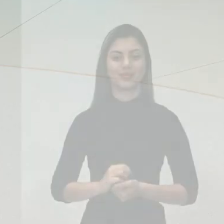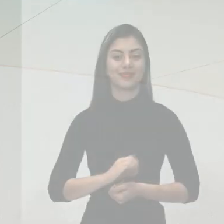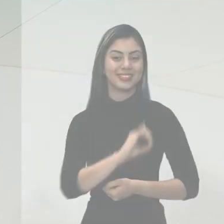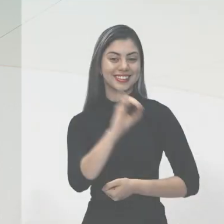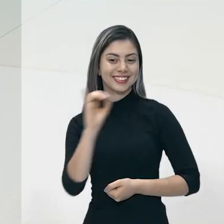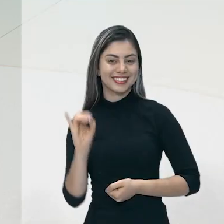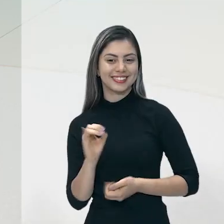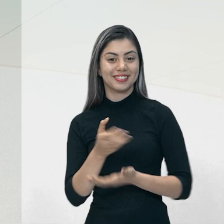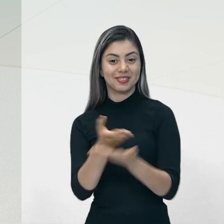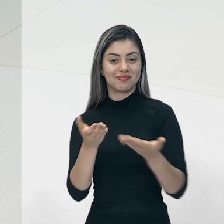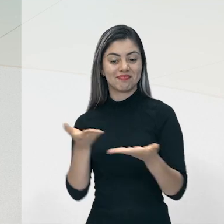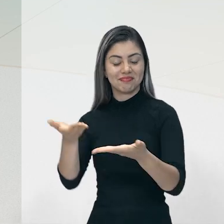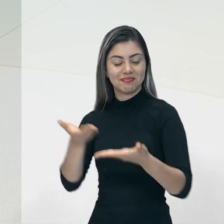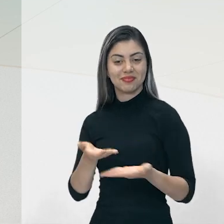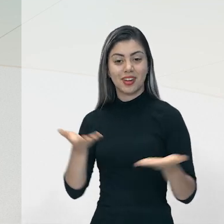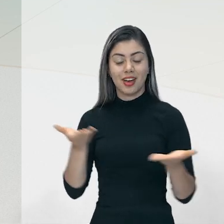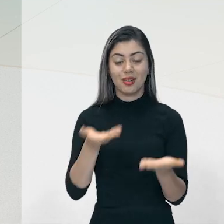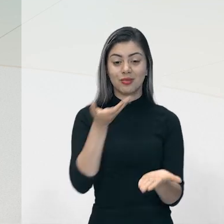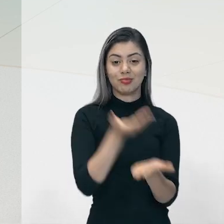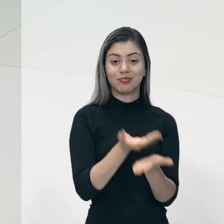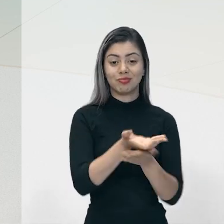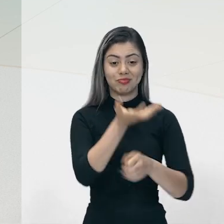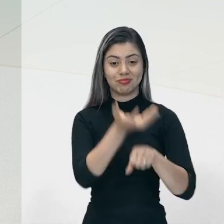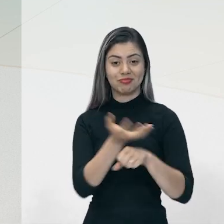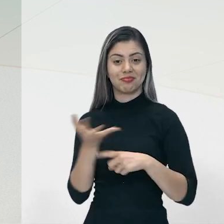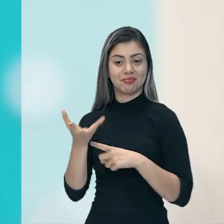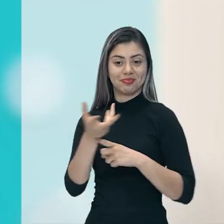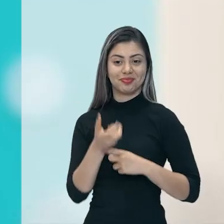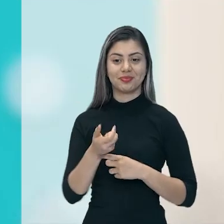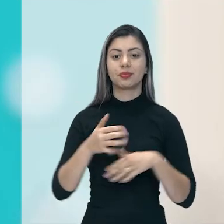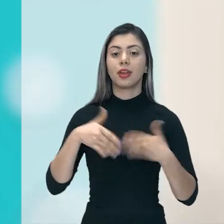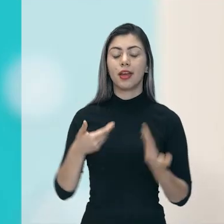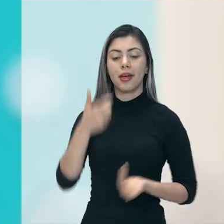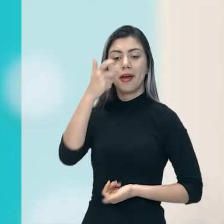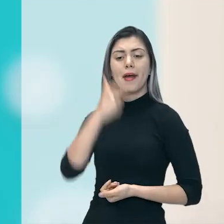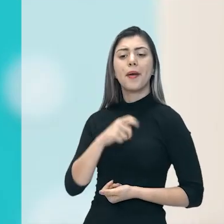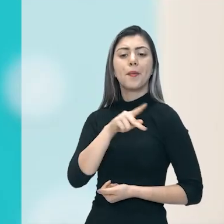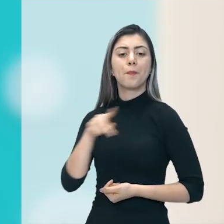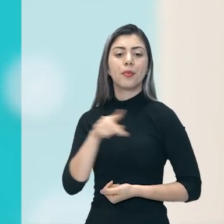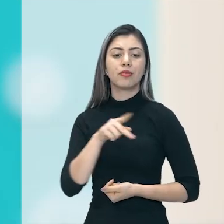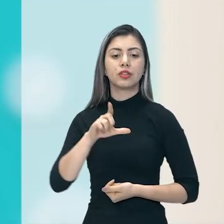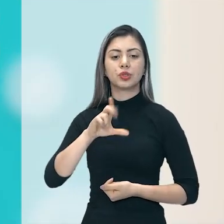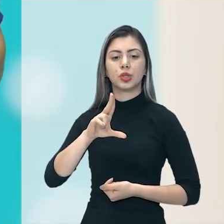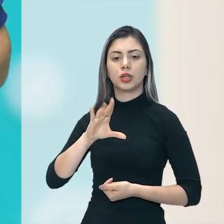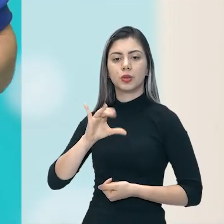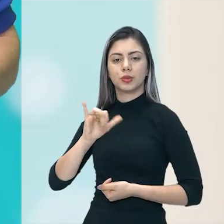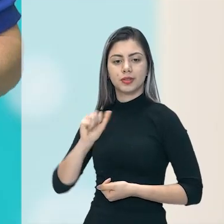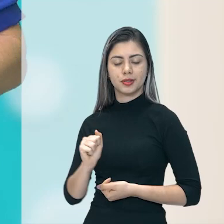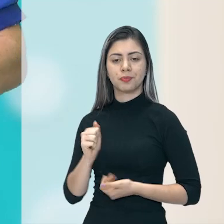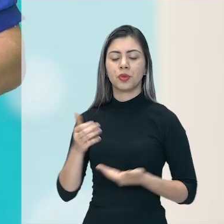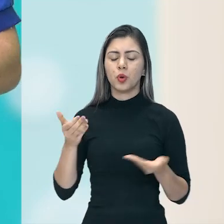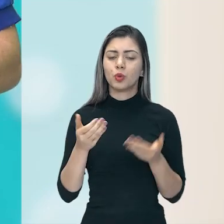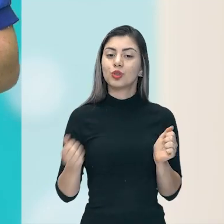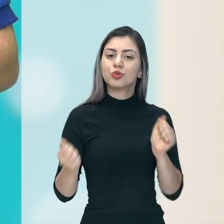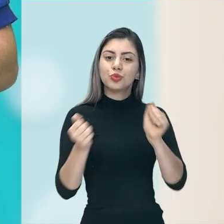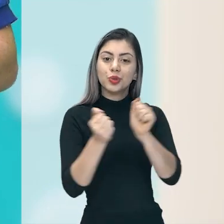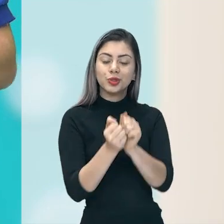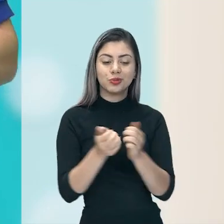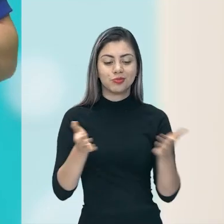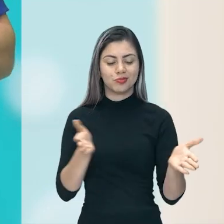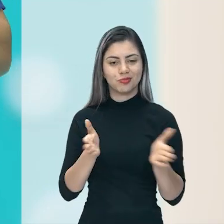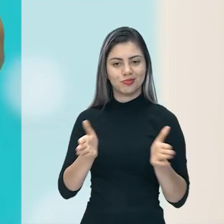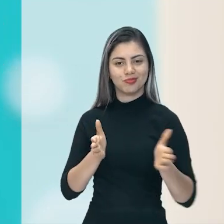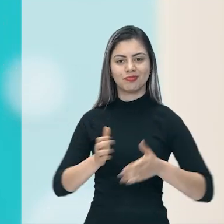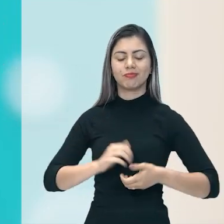Olá, sejam todos bem-vindos para mais uma aula de arte, né? Então, eu sou a professora Lúcia Santos e vou estar com vocês nesse